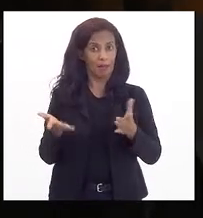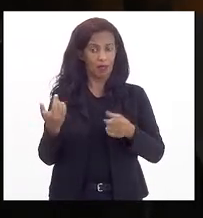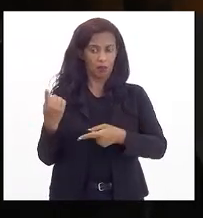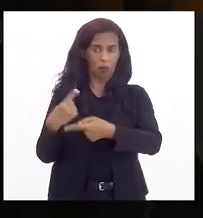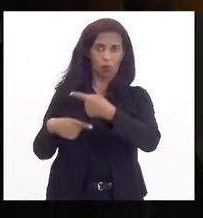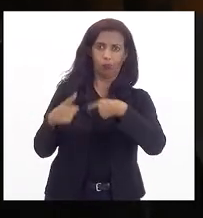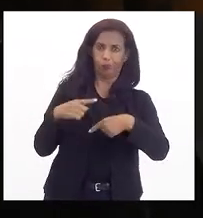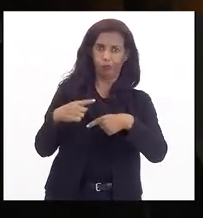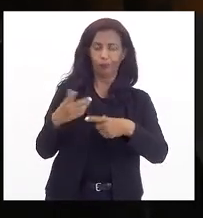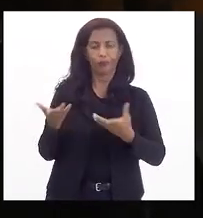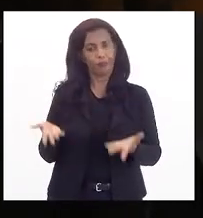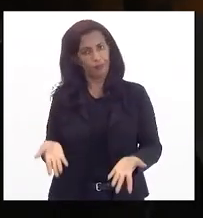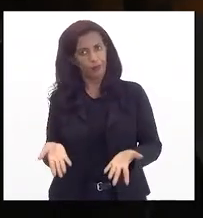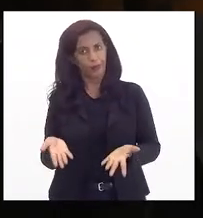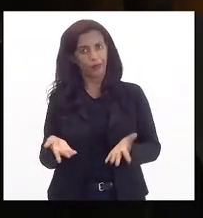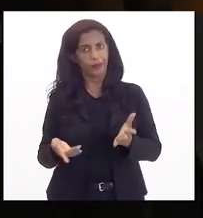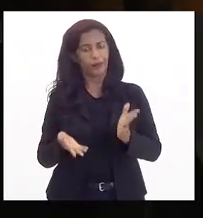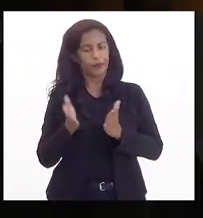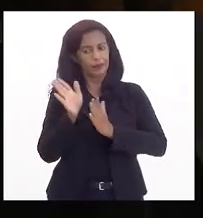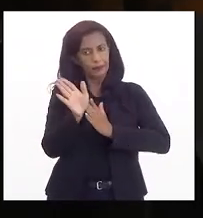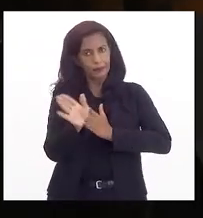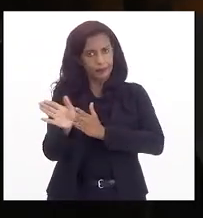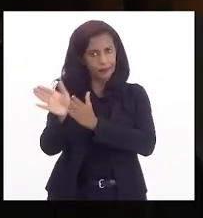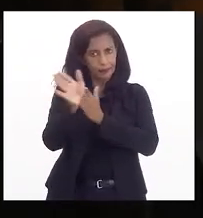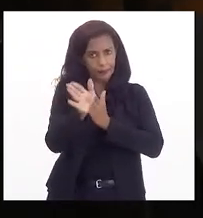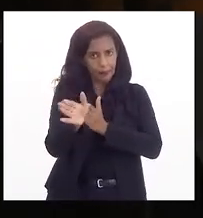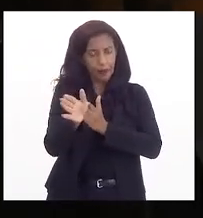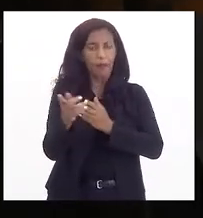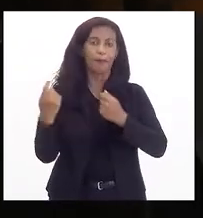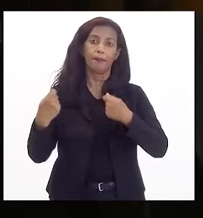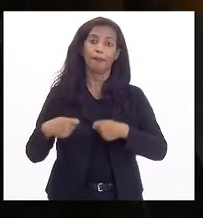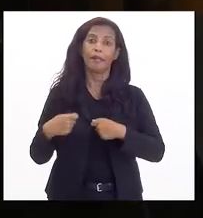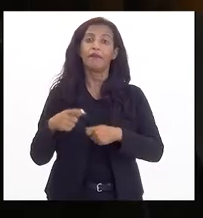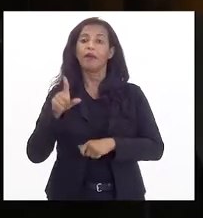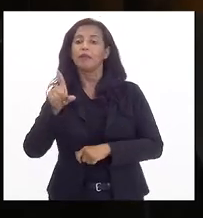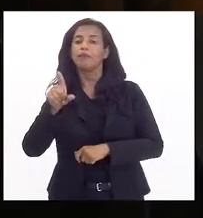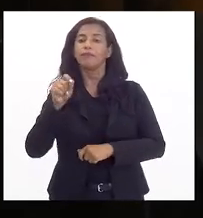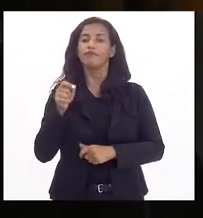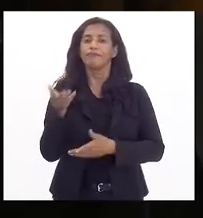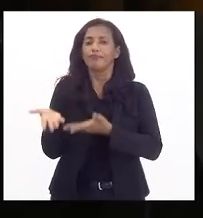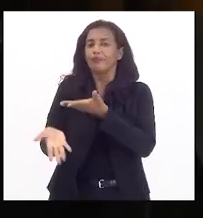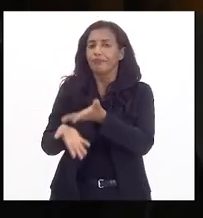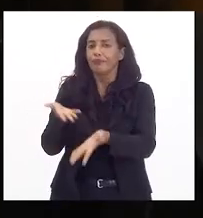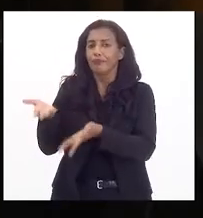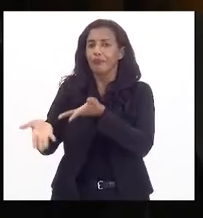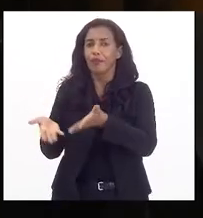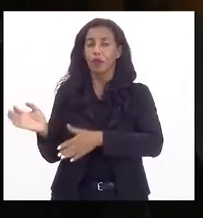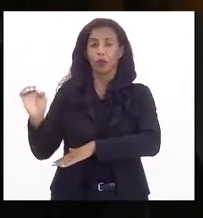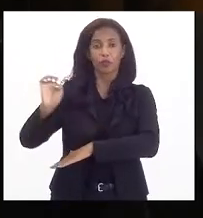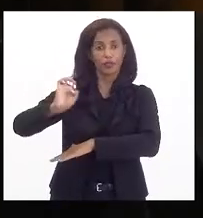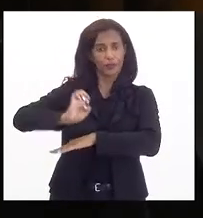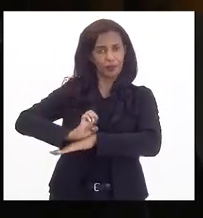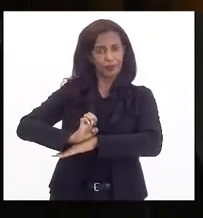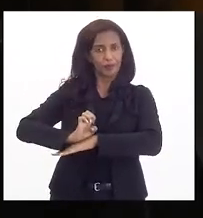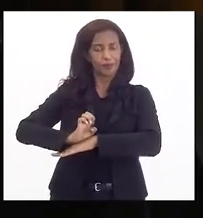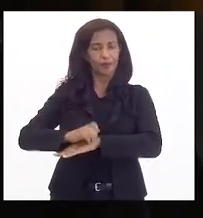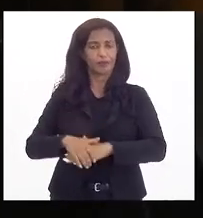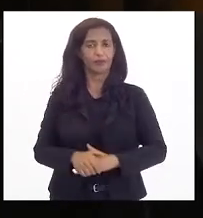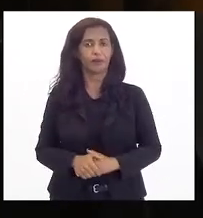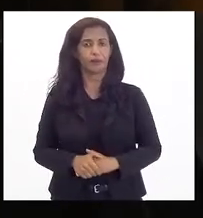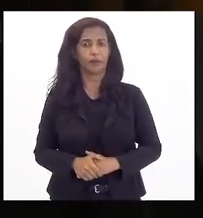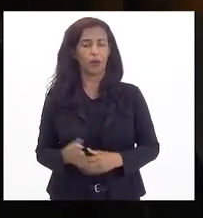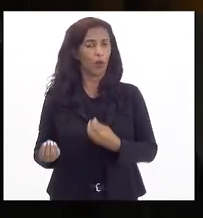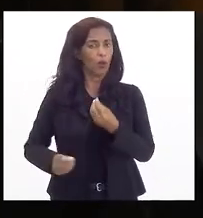revés dessa linha, preferem tratar o Estado